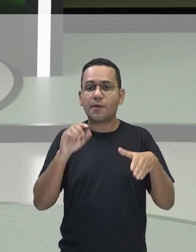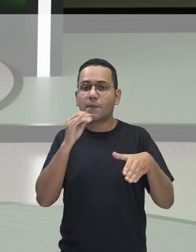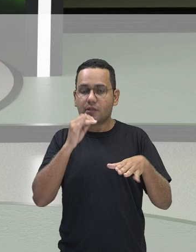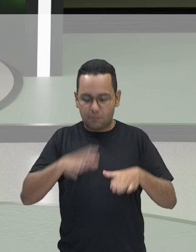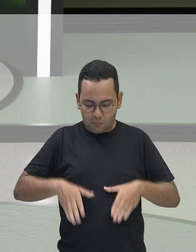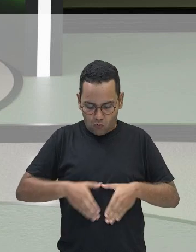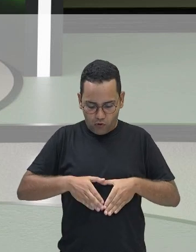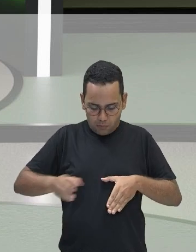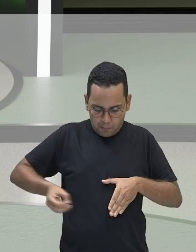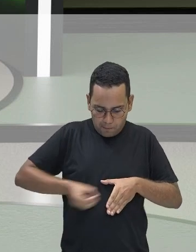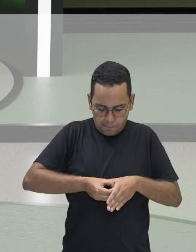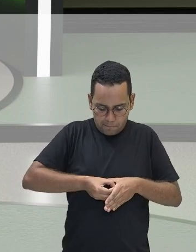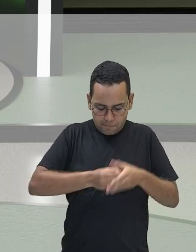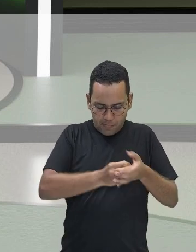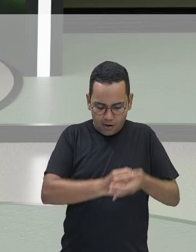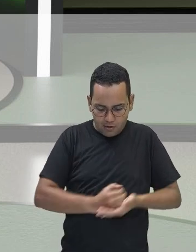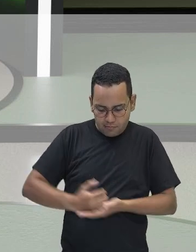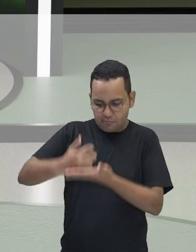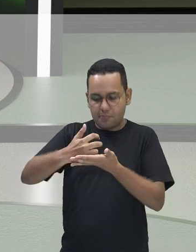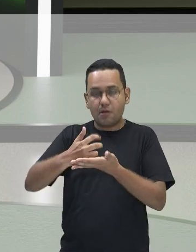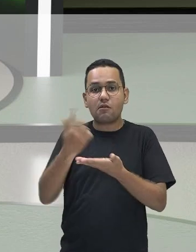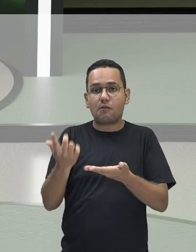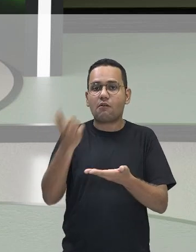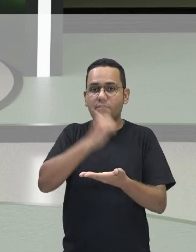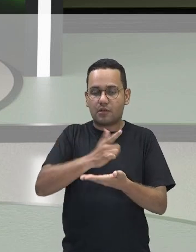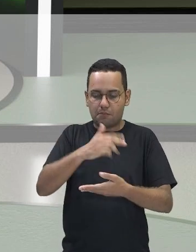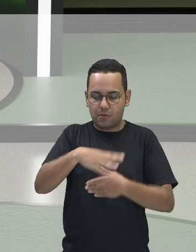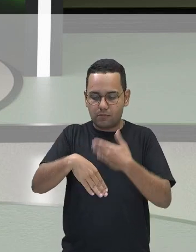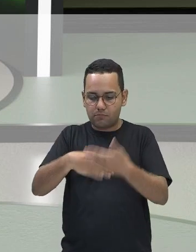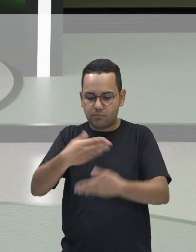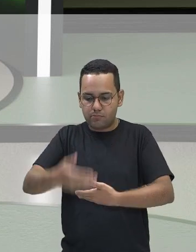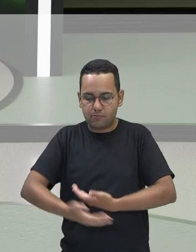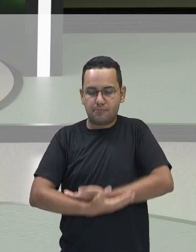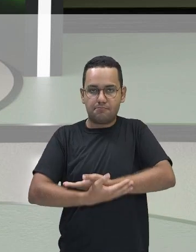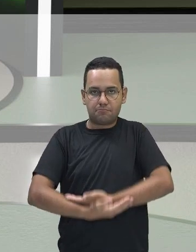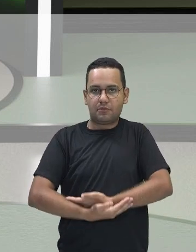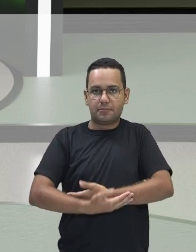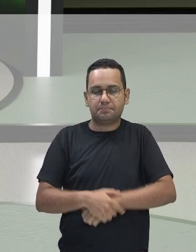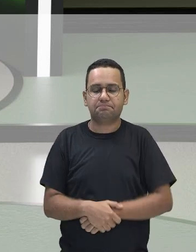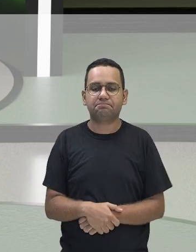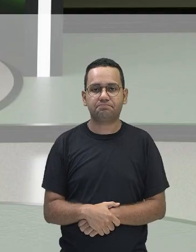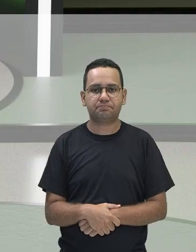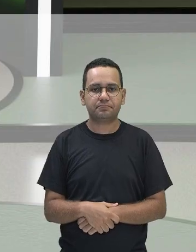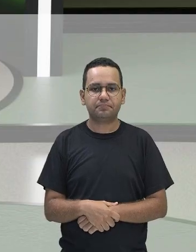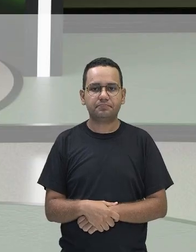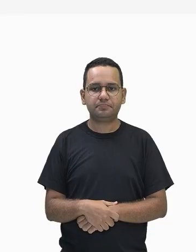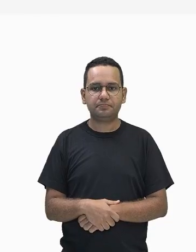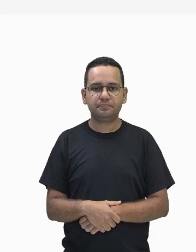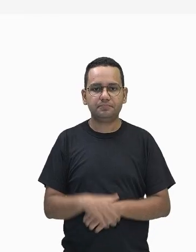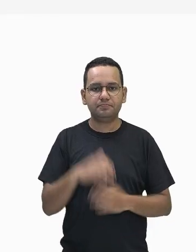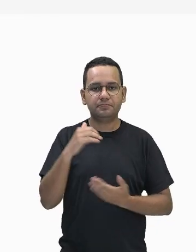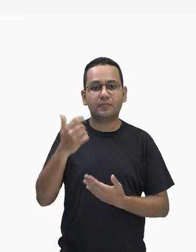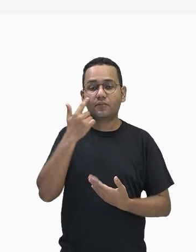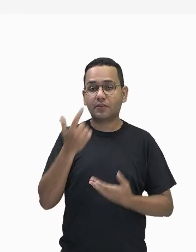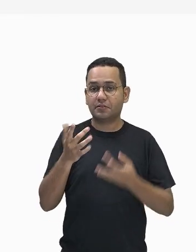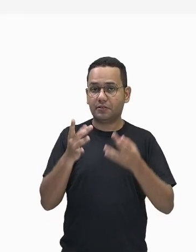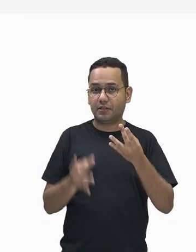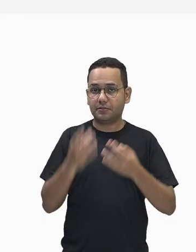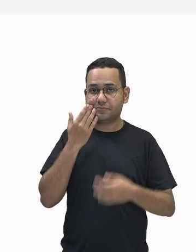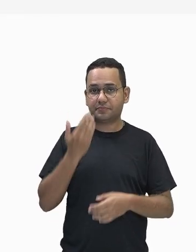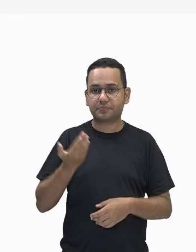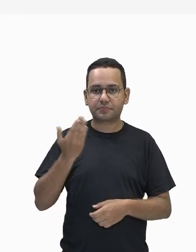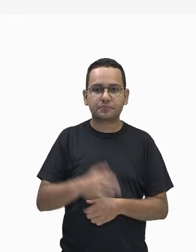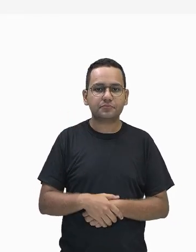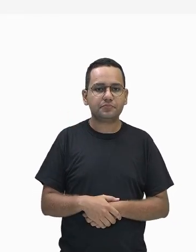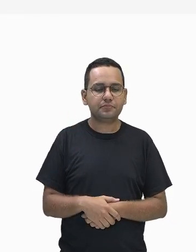feto, até que ele se torne ali um bebê, né, no momento do nascimento. Vamos então a mais detalhes sobre